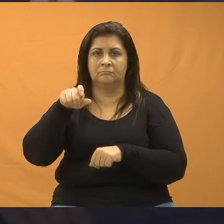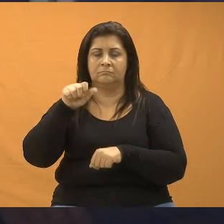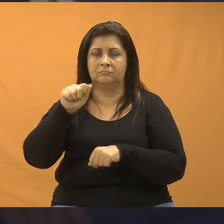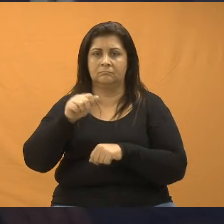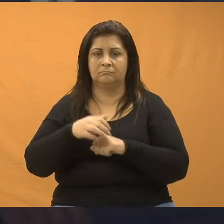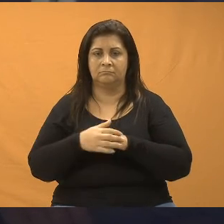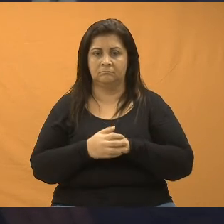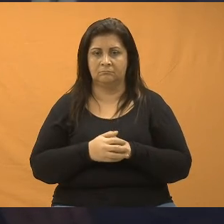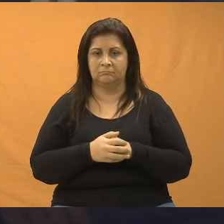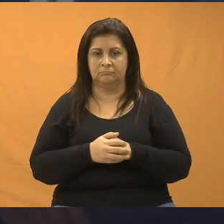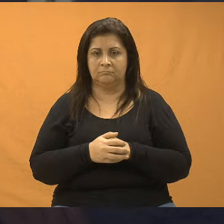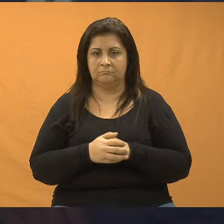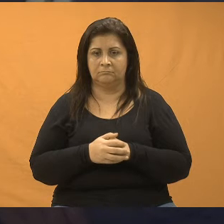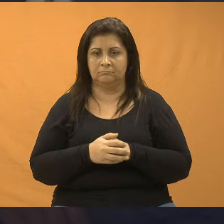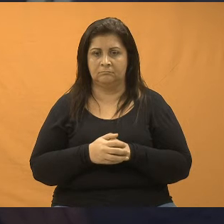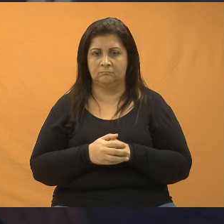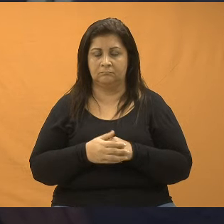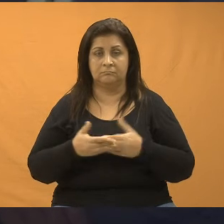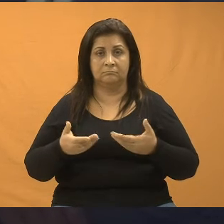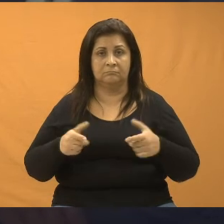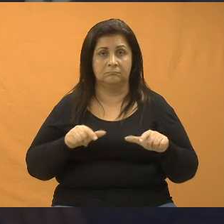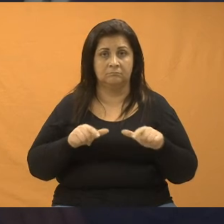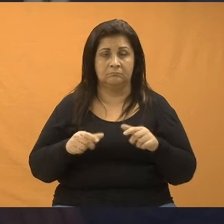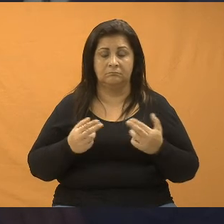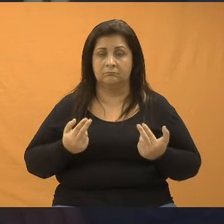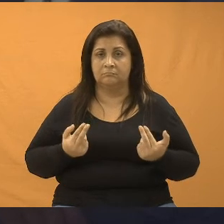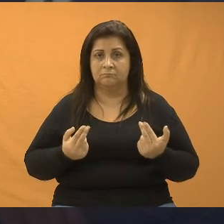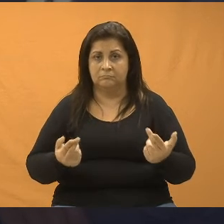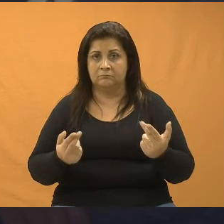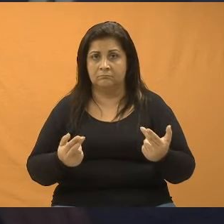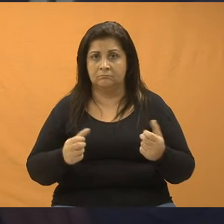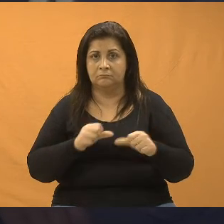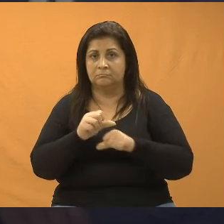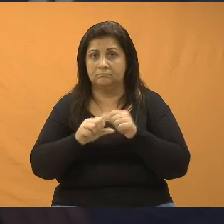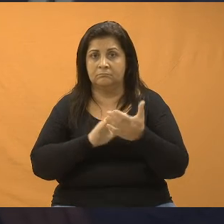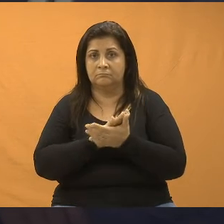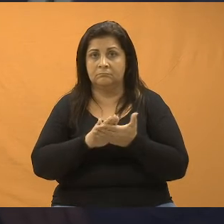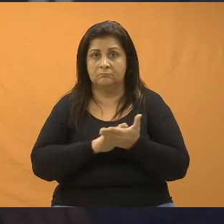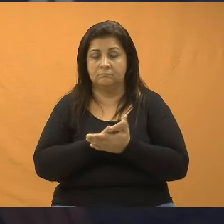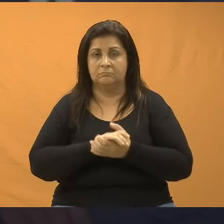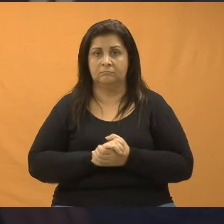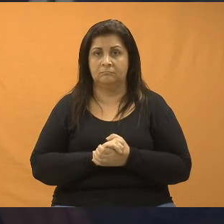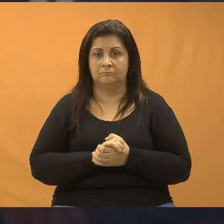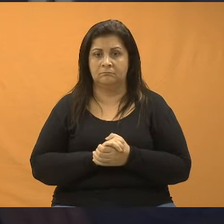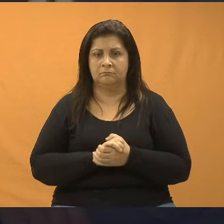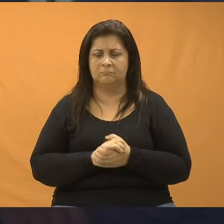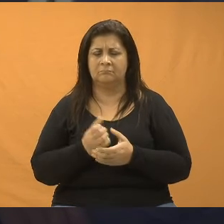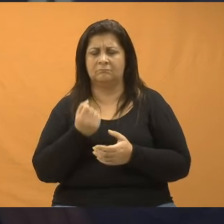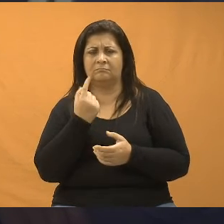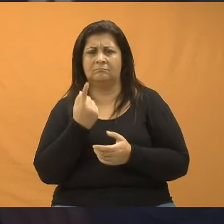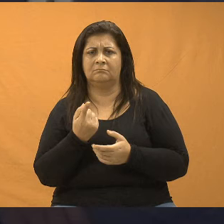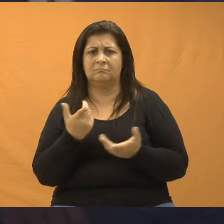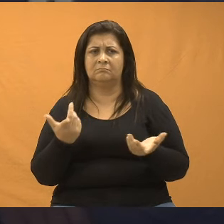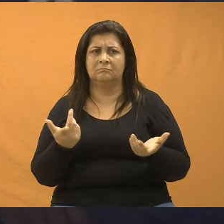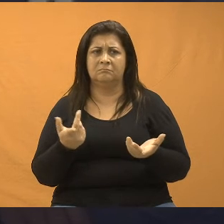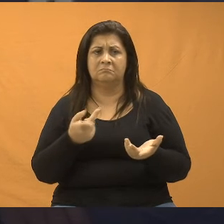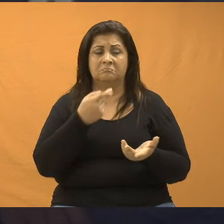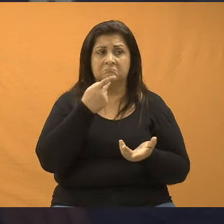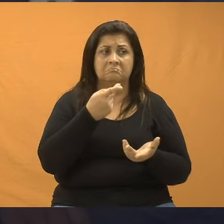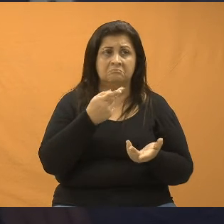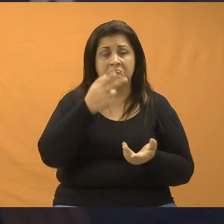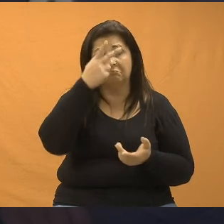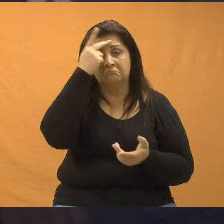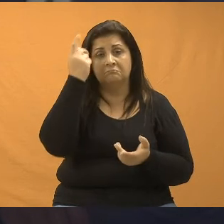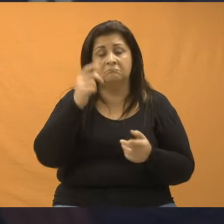mesmo valor, para o mesmo serviço. Não mudou nada. Nada, nada, nada. Eu estranhei, comentei até com algumas pessoas,